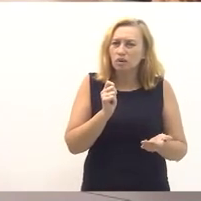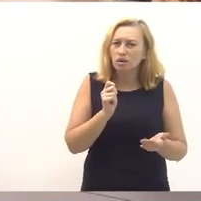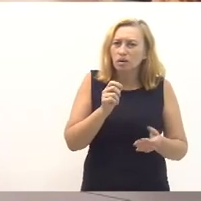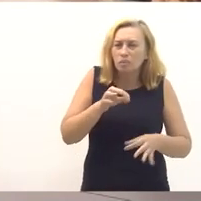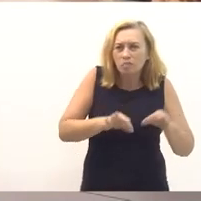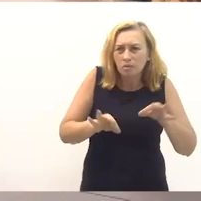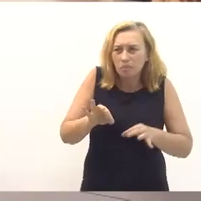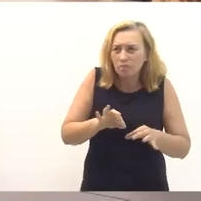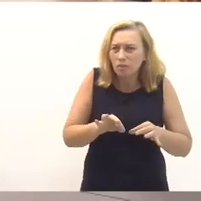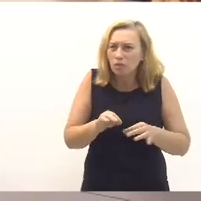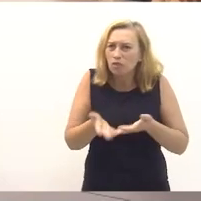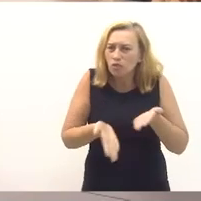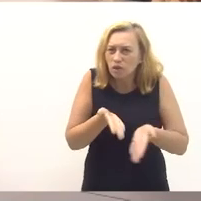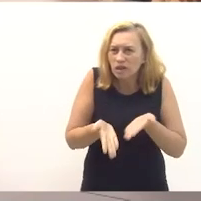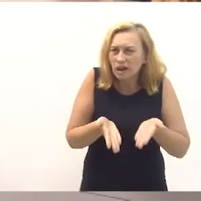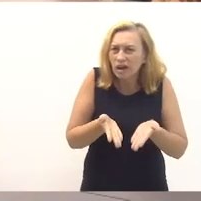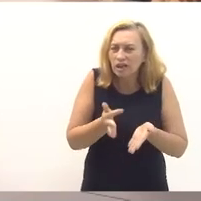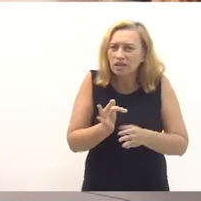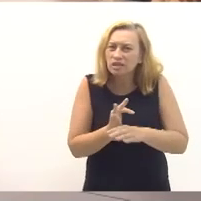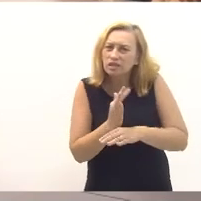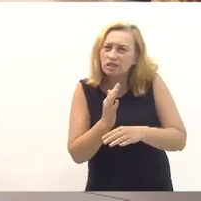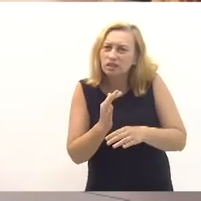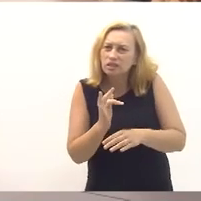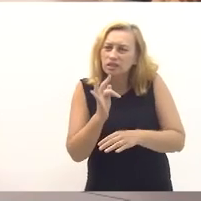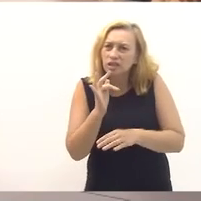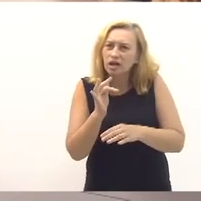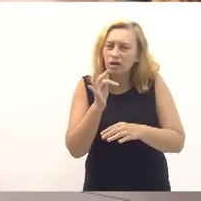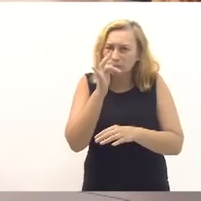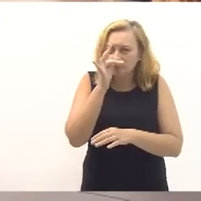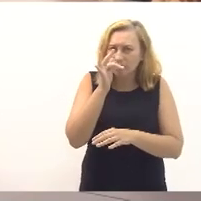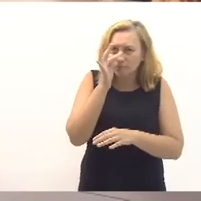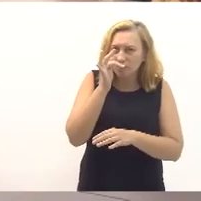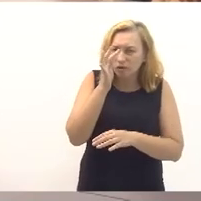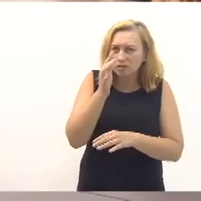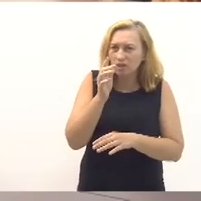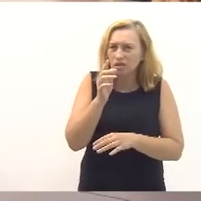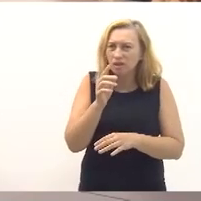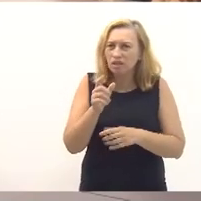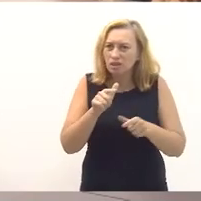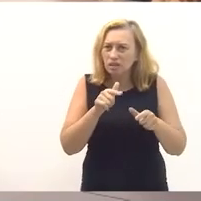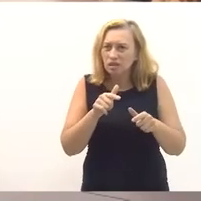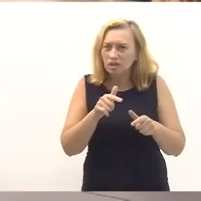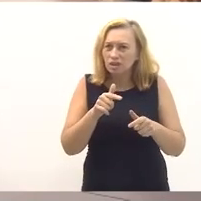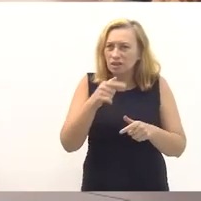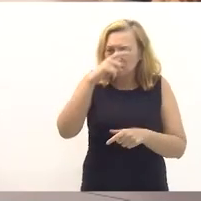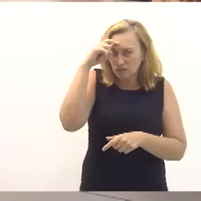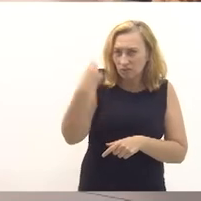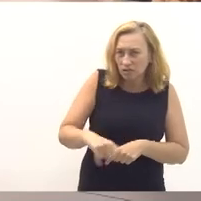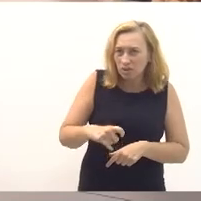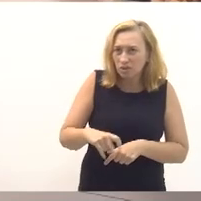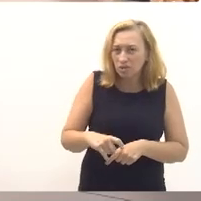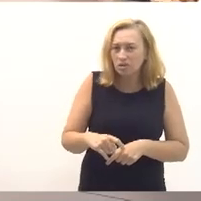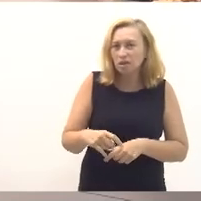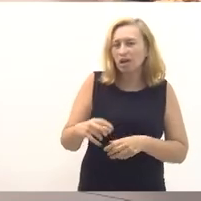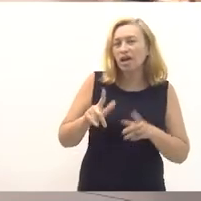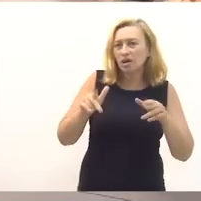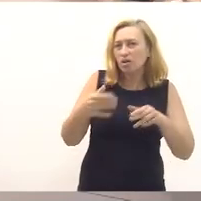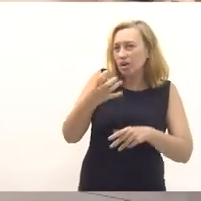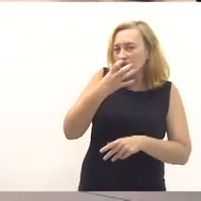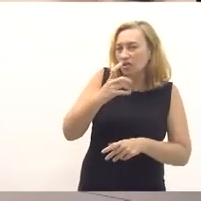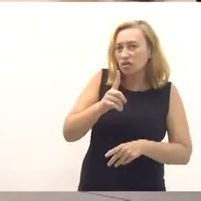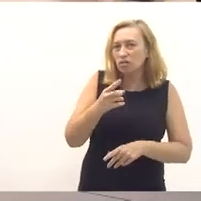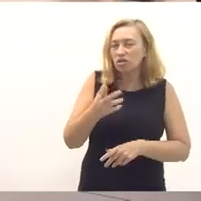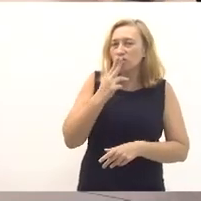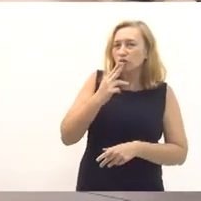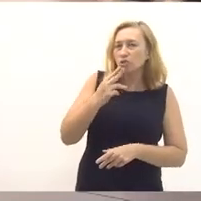trabalho dá trabalho mas é que nem Cléo petticrew Pet também dá trabalho só que você não fuma o cachorro a a